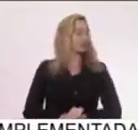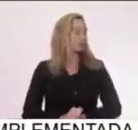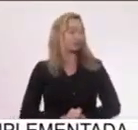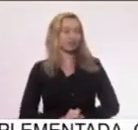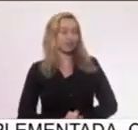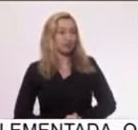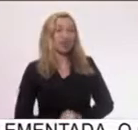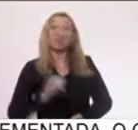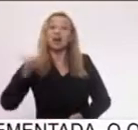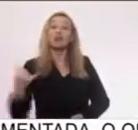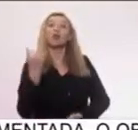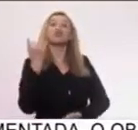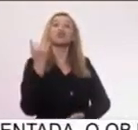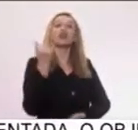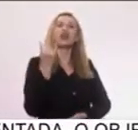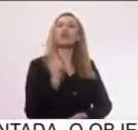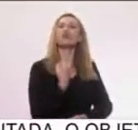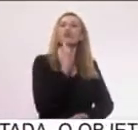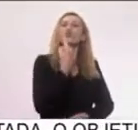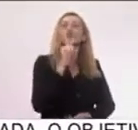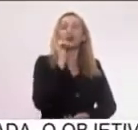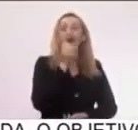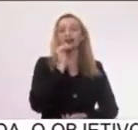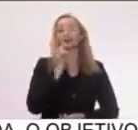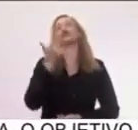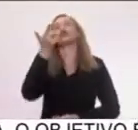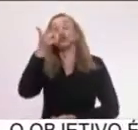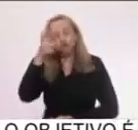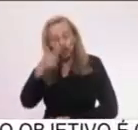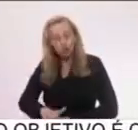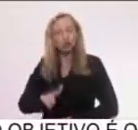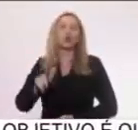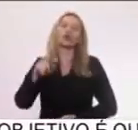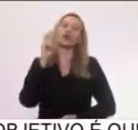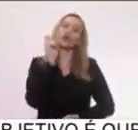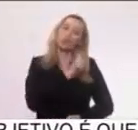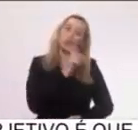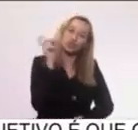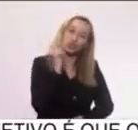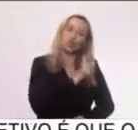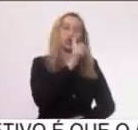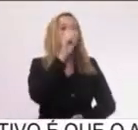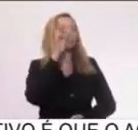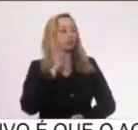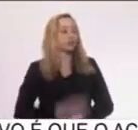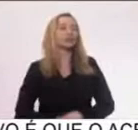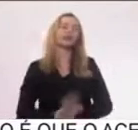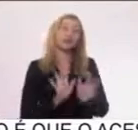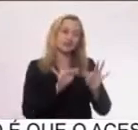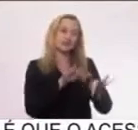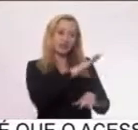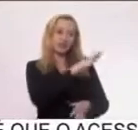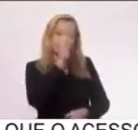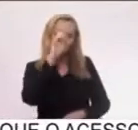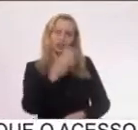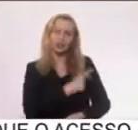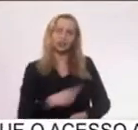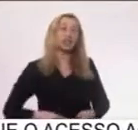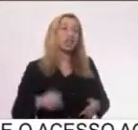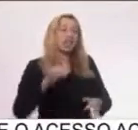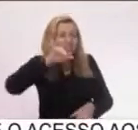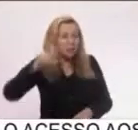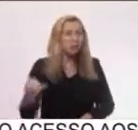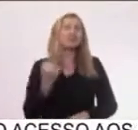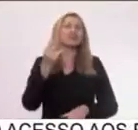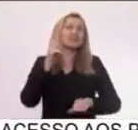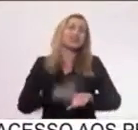aproveitaram uma narrativa mais uma vez deturpada, mentirosa, para terminar, presidente. Eles